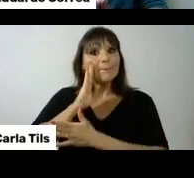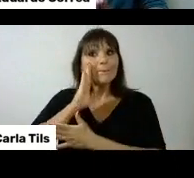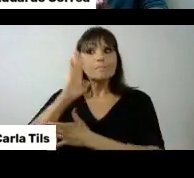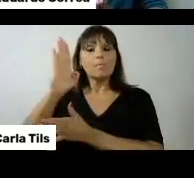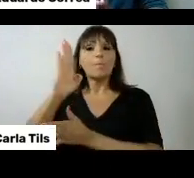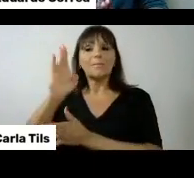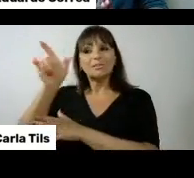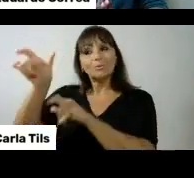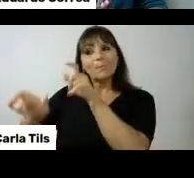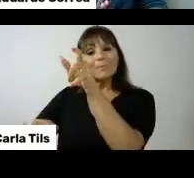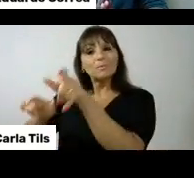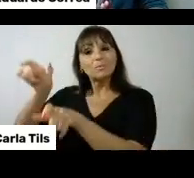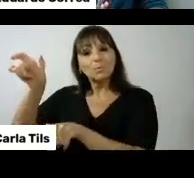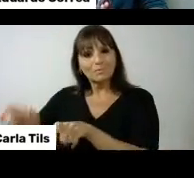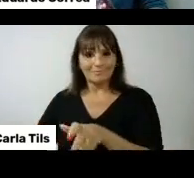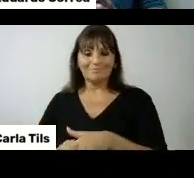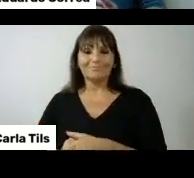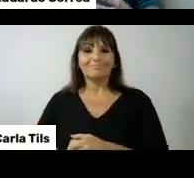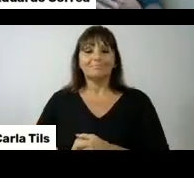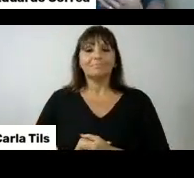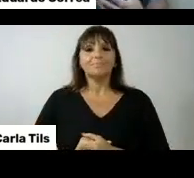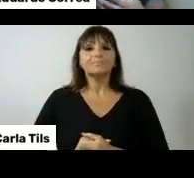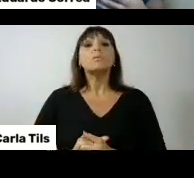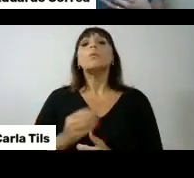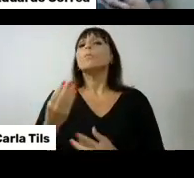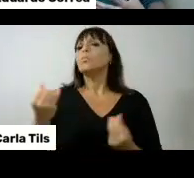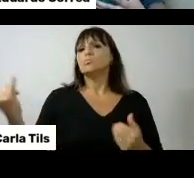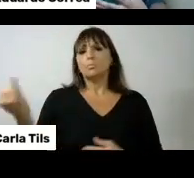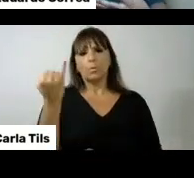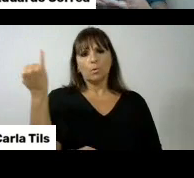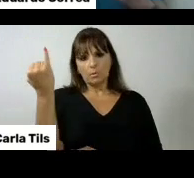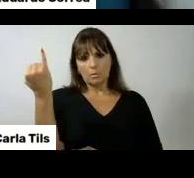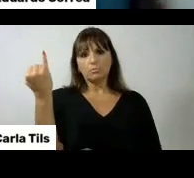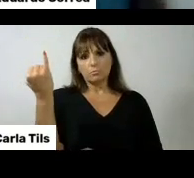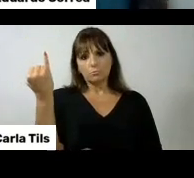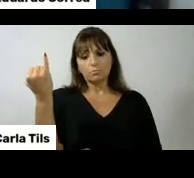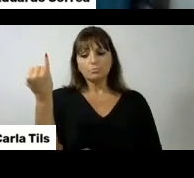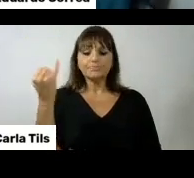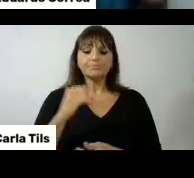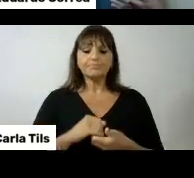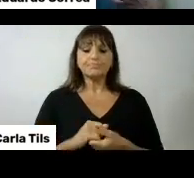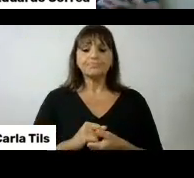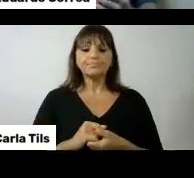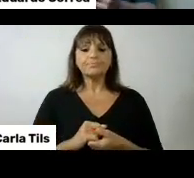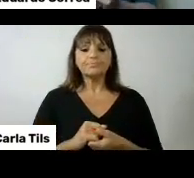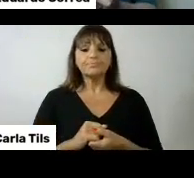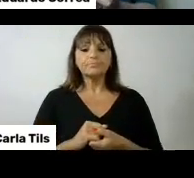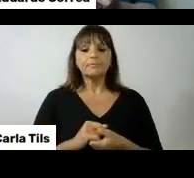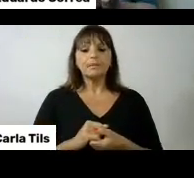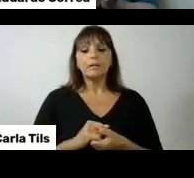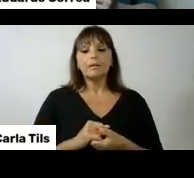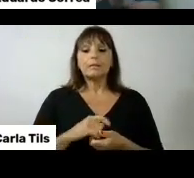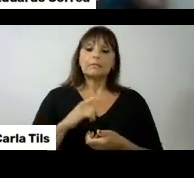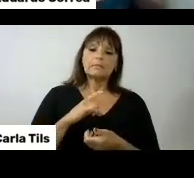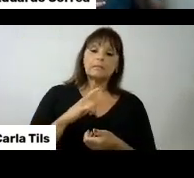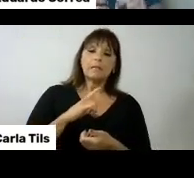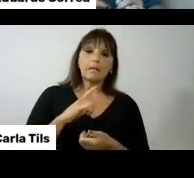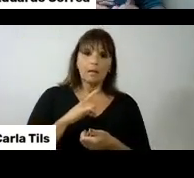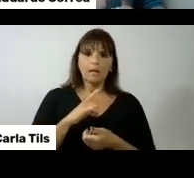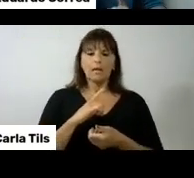a gente comece a pensar também nisso, porque nós começamos a trazer uma forma de pensar